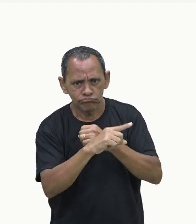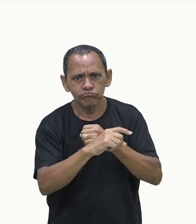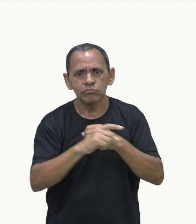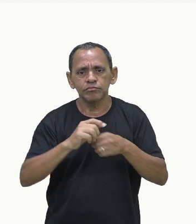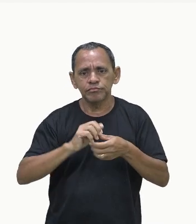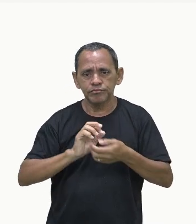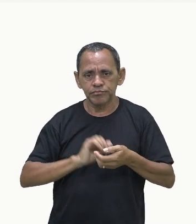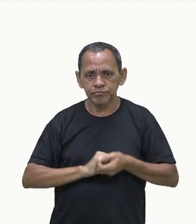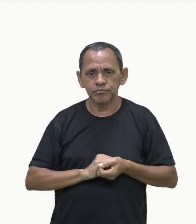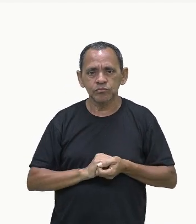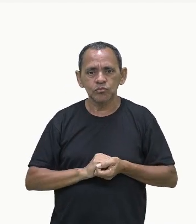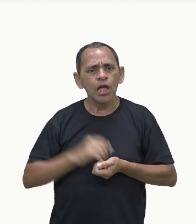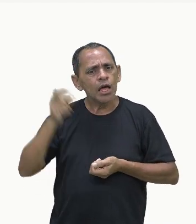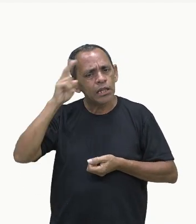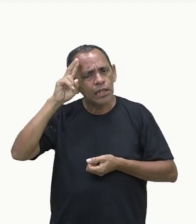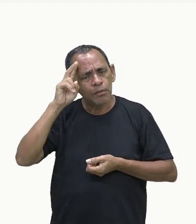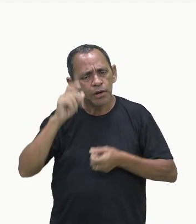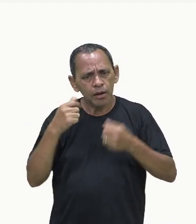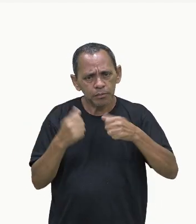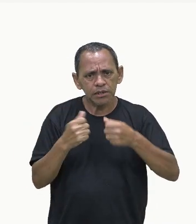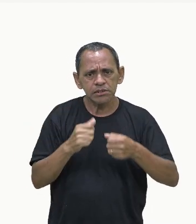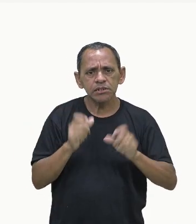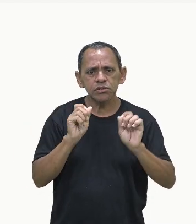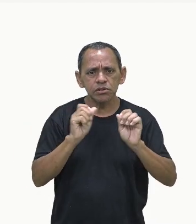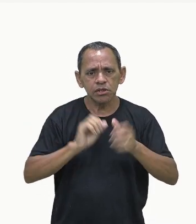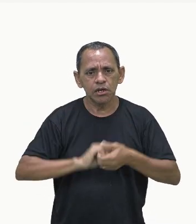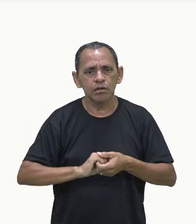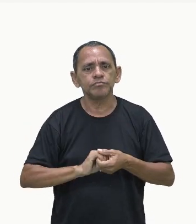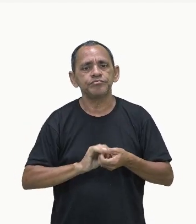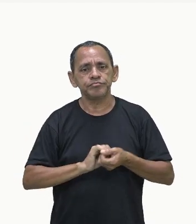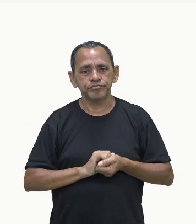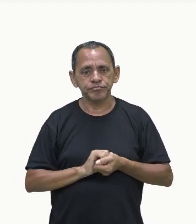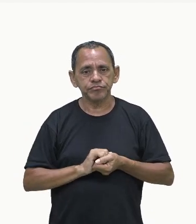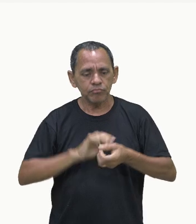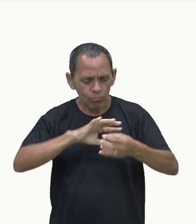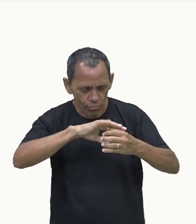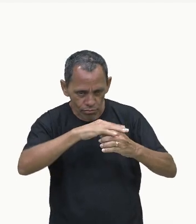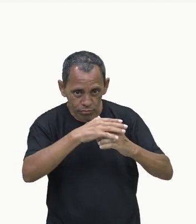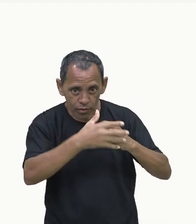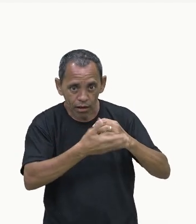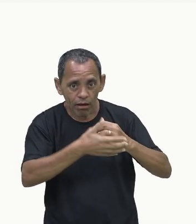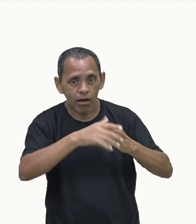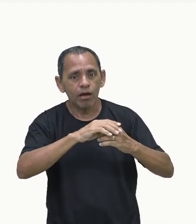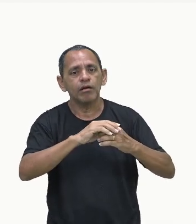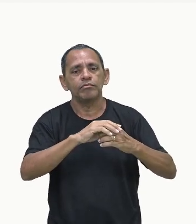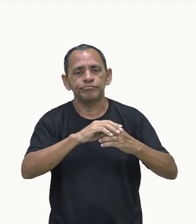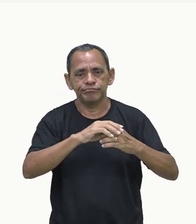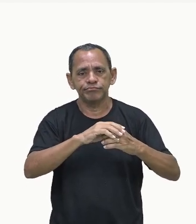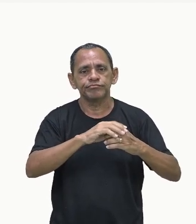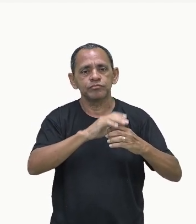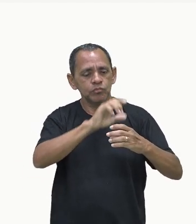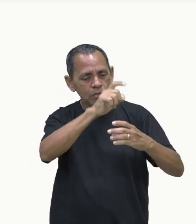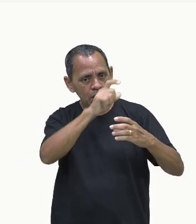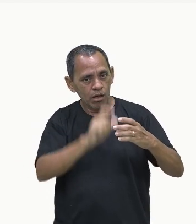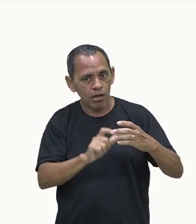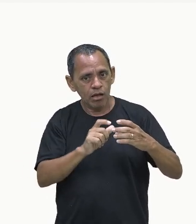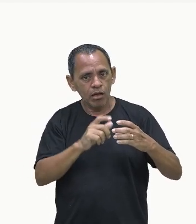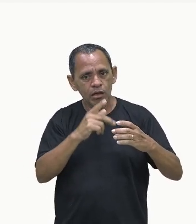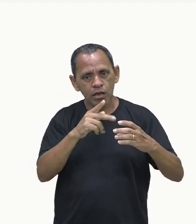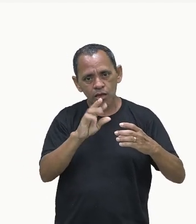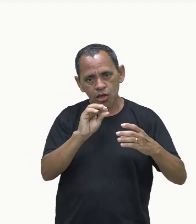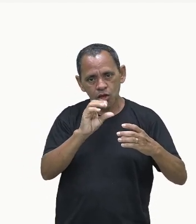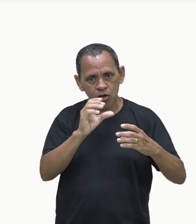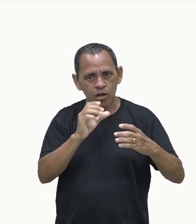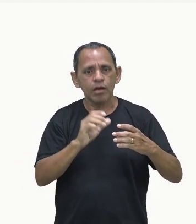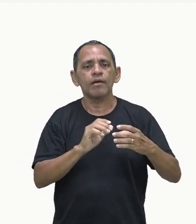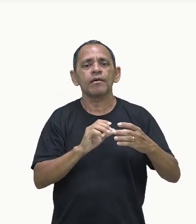esquecer que a membrana plasmática ela é encontrada nas células procarióticas, tá? Como as